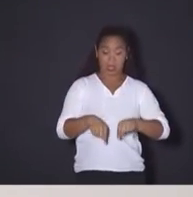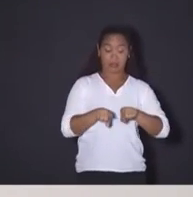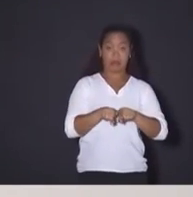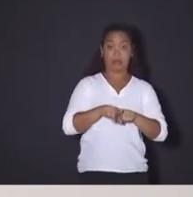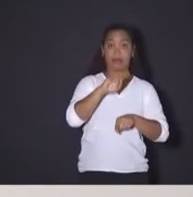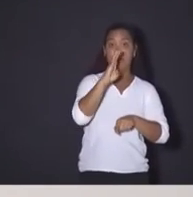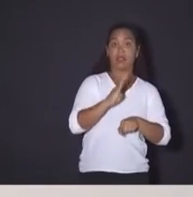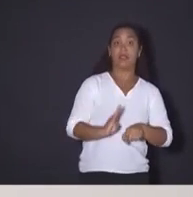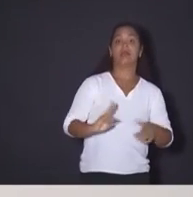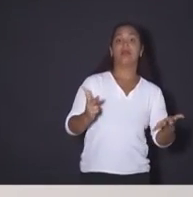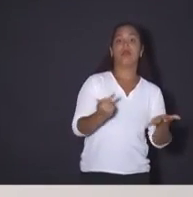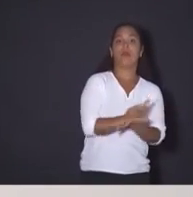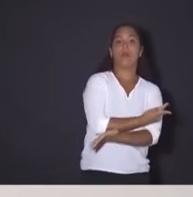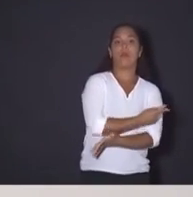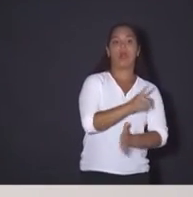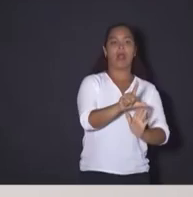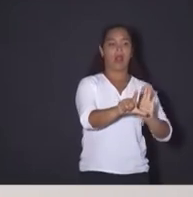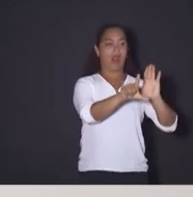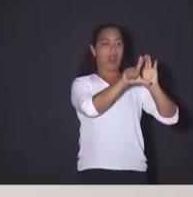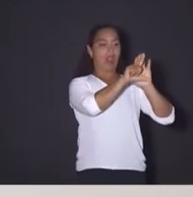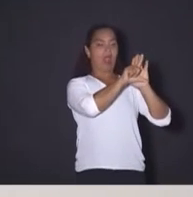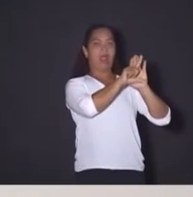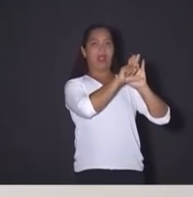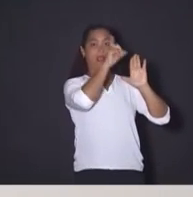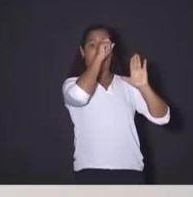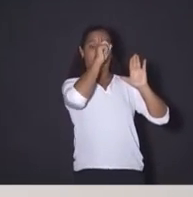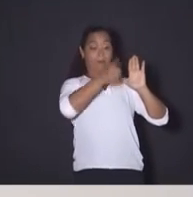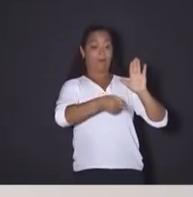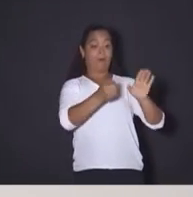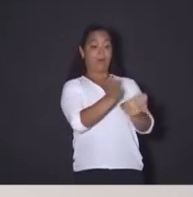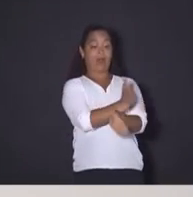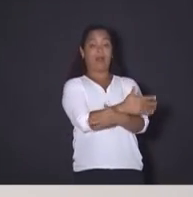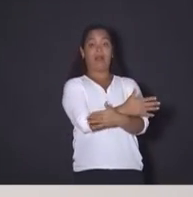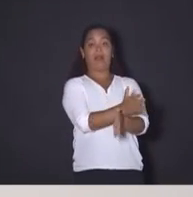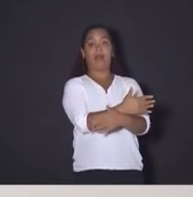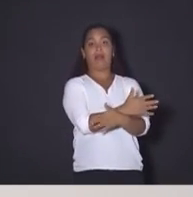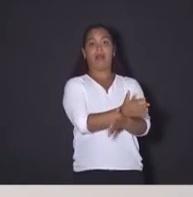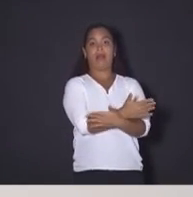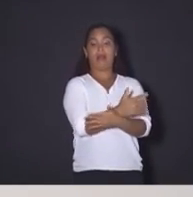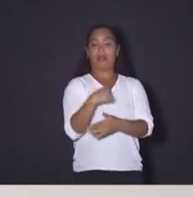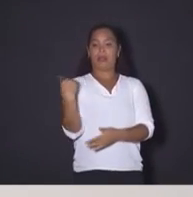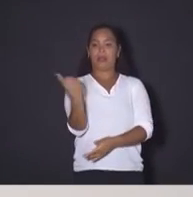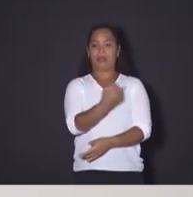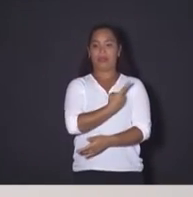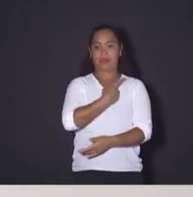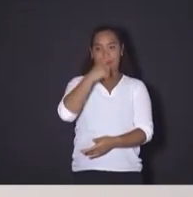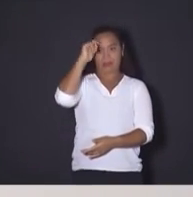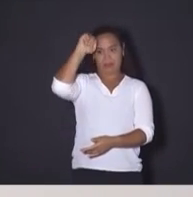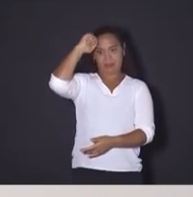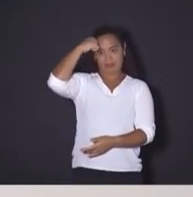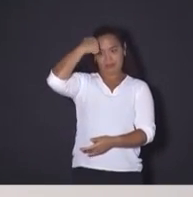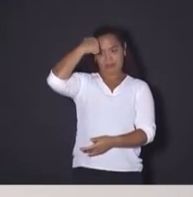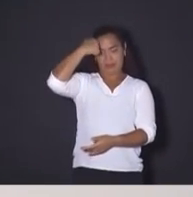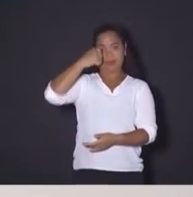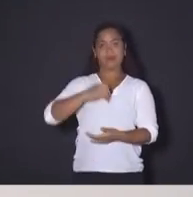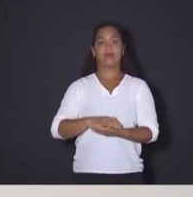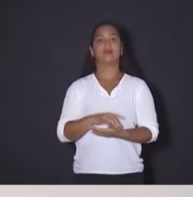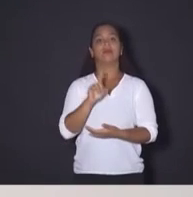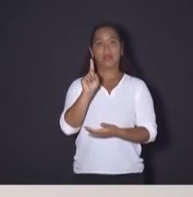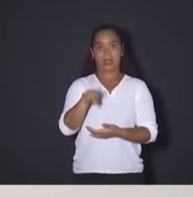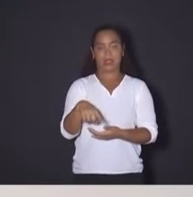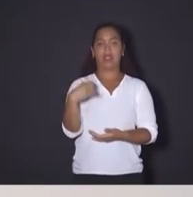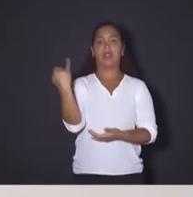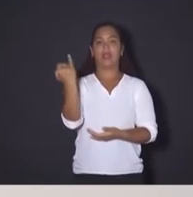recebeu foi lei de vadiagem isso pra gente finalizando né é muito importante